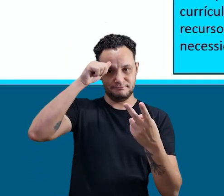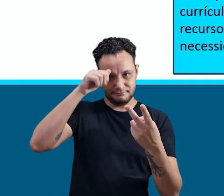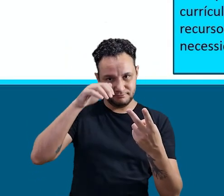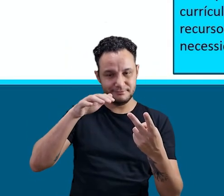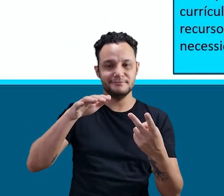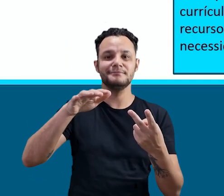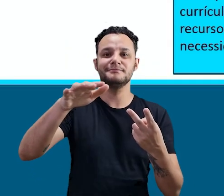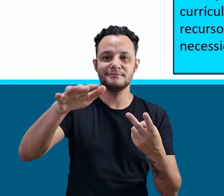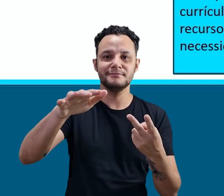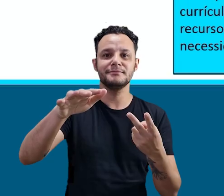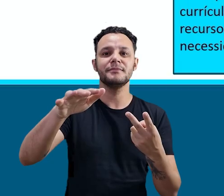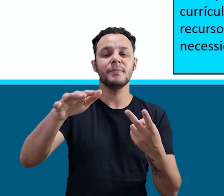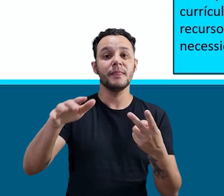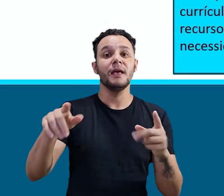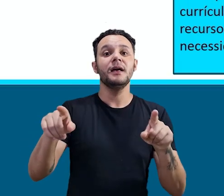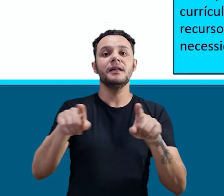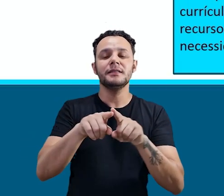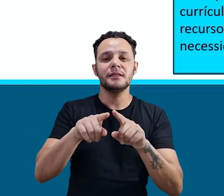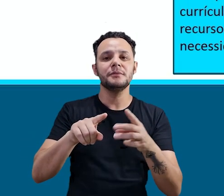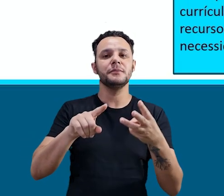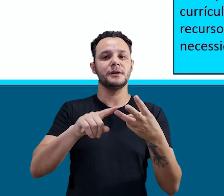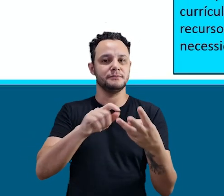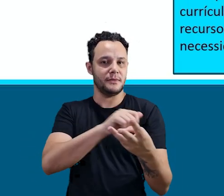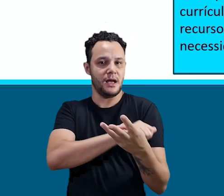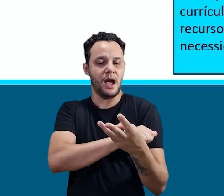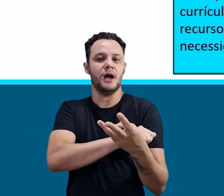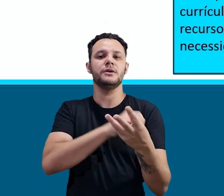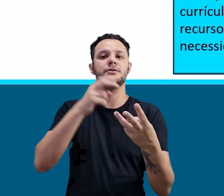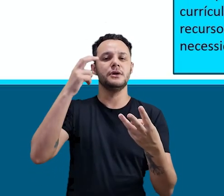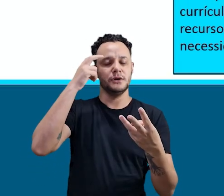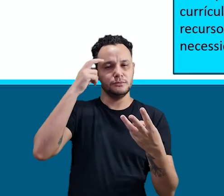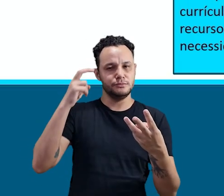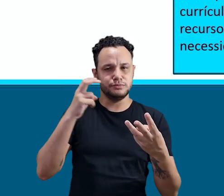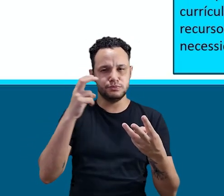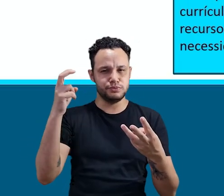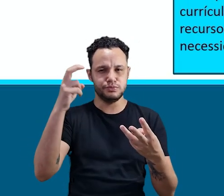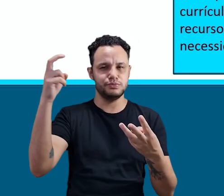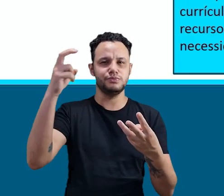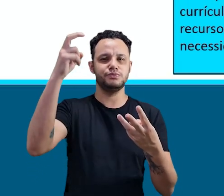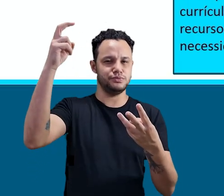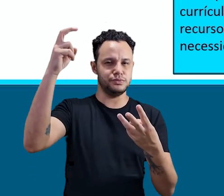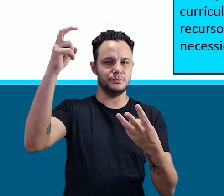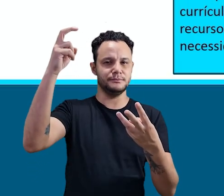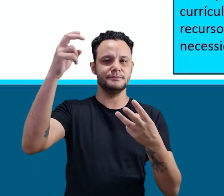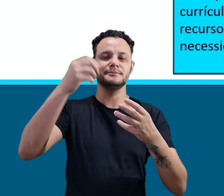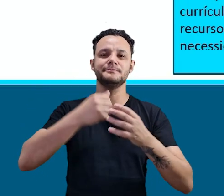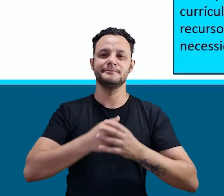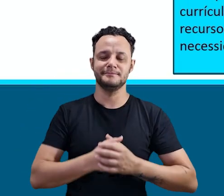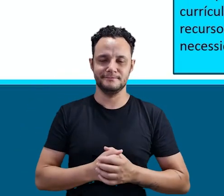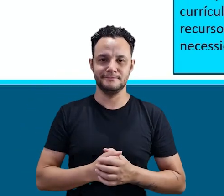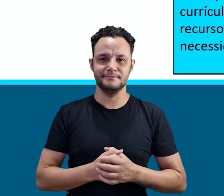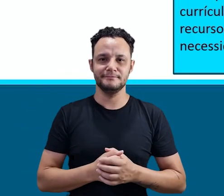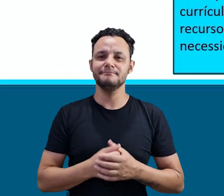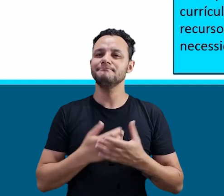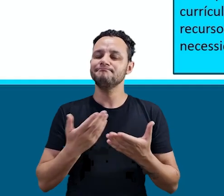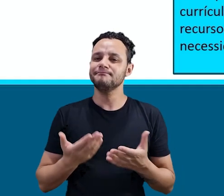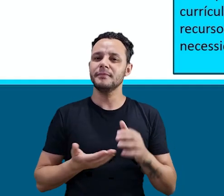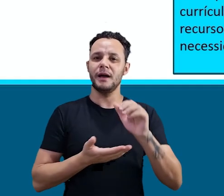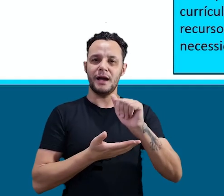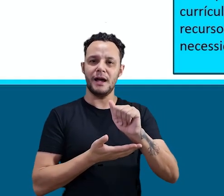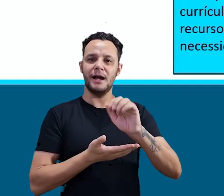transtorno global de desenvolvimento, que hoje é o autismo, que também é considerado uma deficiência, e altas habilidades de